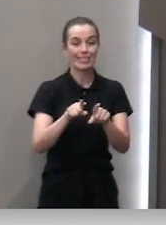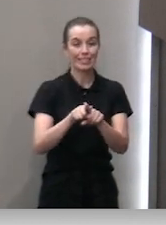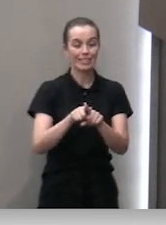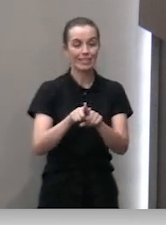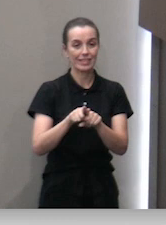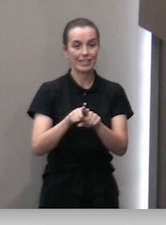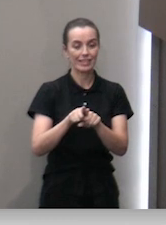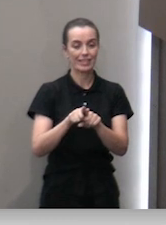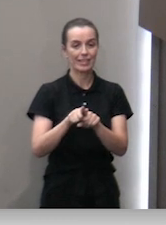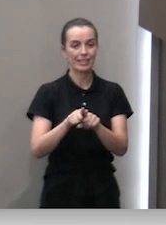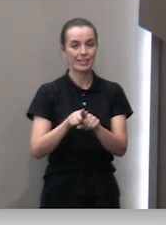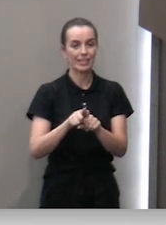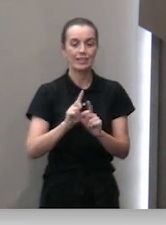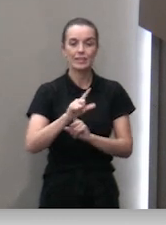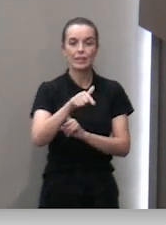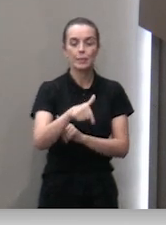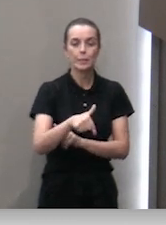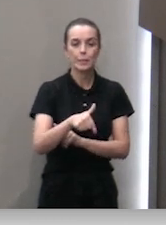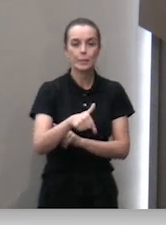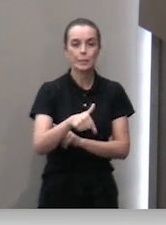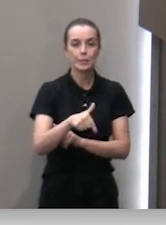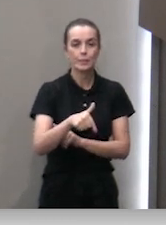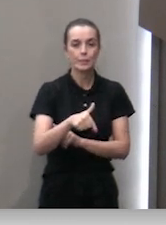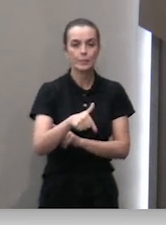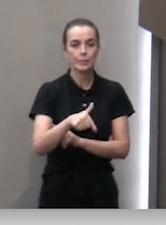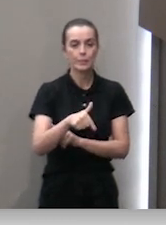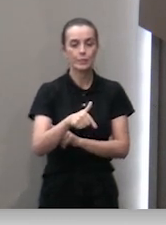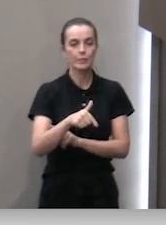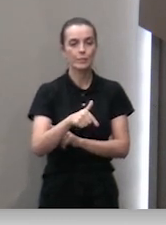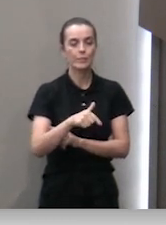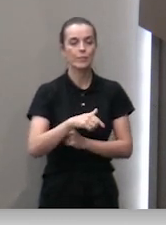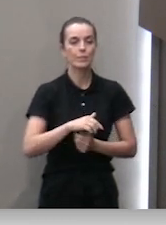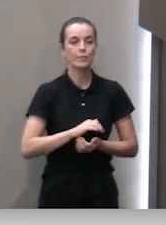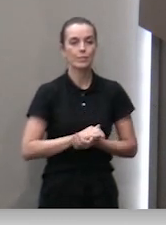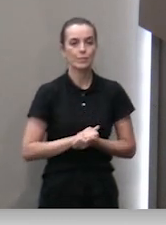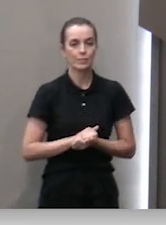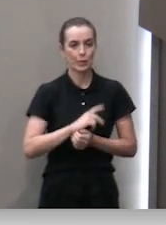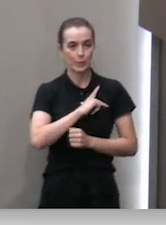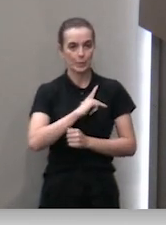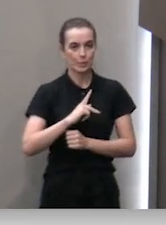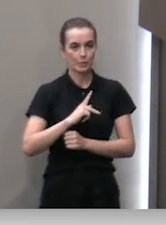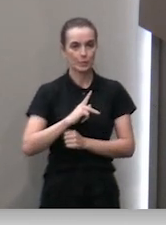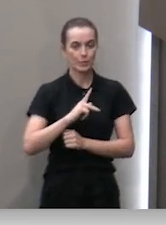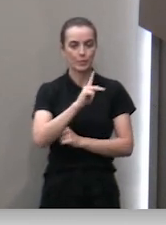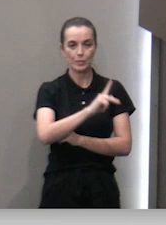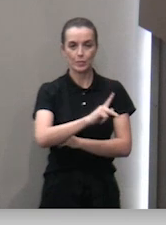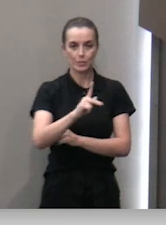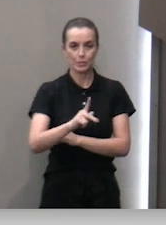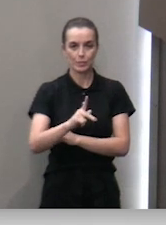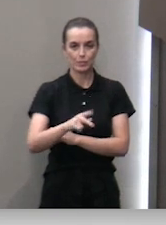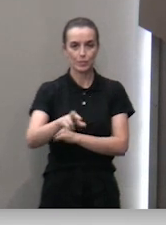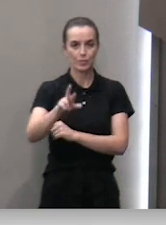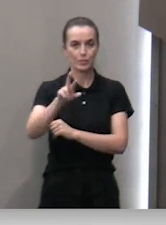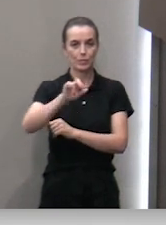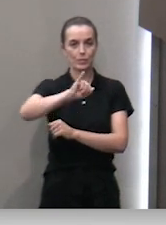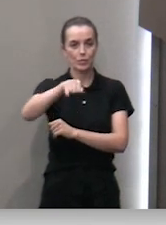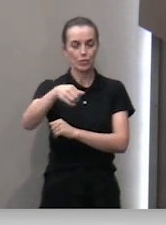temos, depois do seu Orlando, nós tivemos na sequência o nosso professor Jorge Luiz